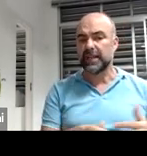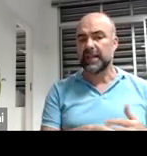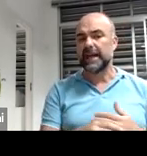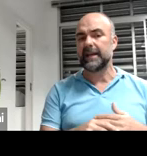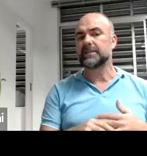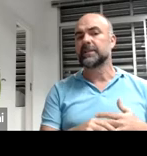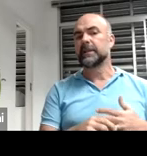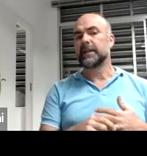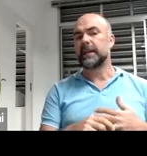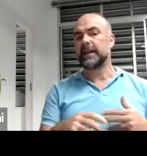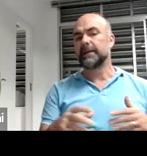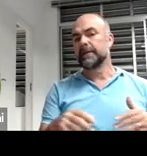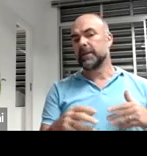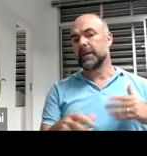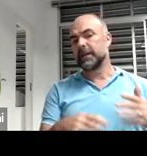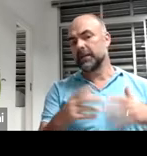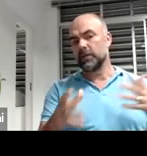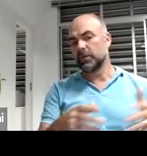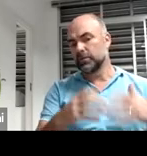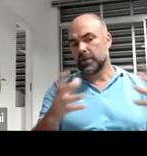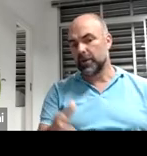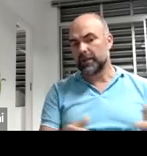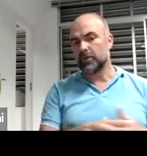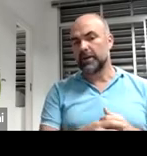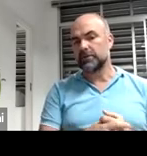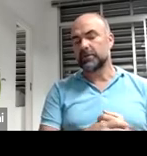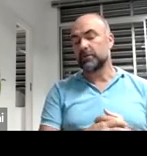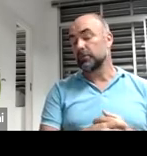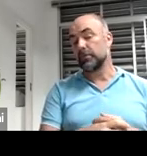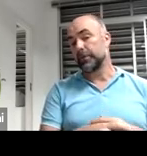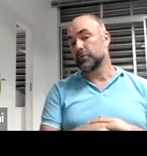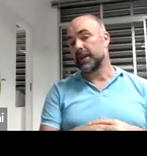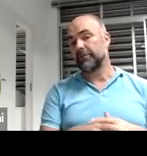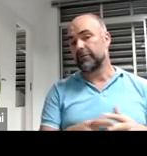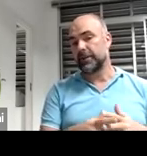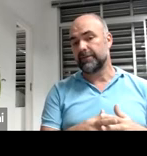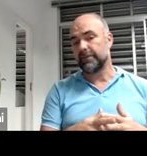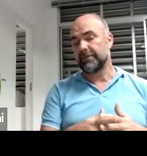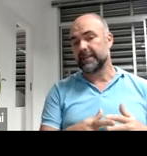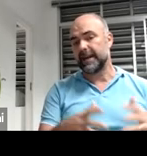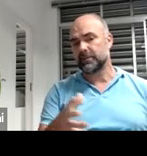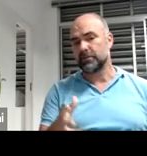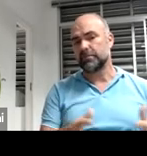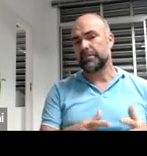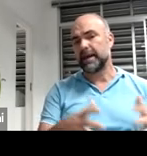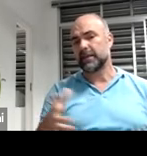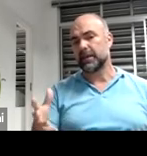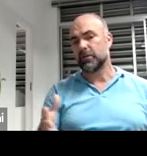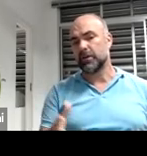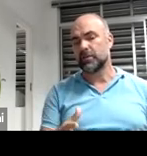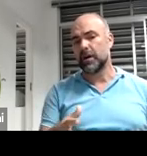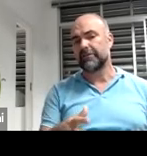institutos federais, né? E aí outros laboratórios. O projeto foi fantástico, um